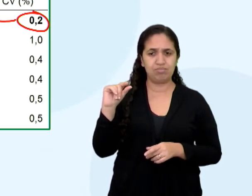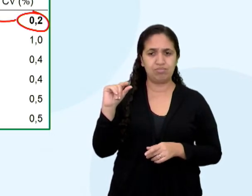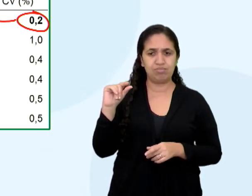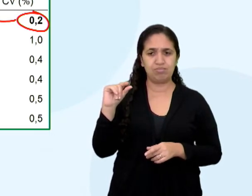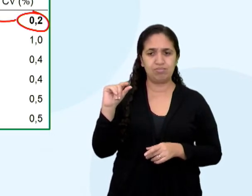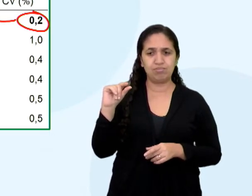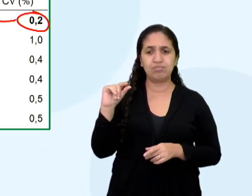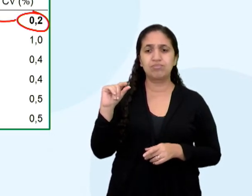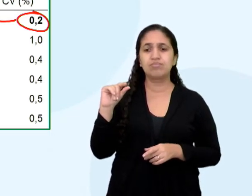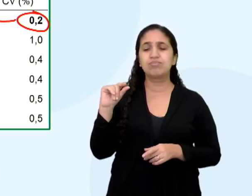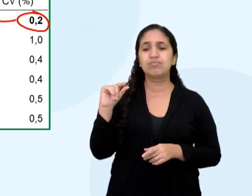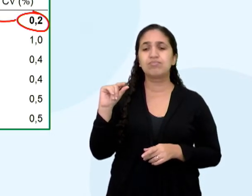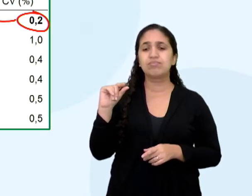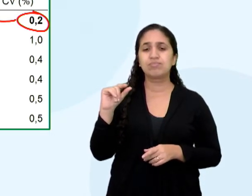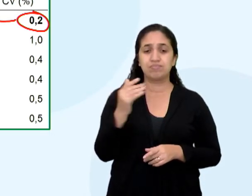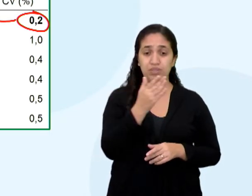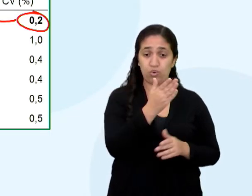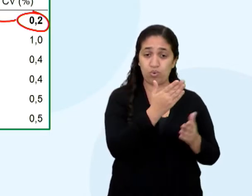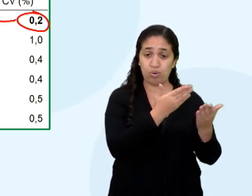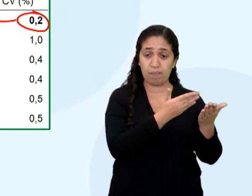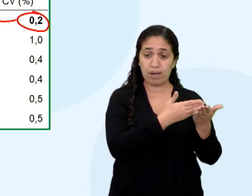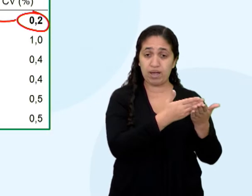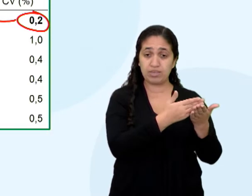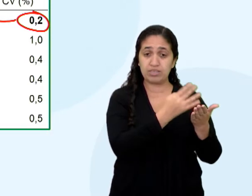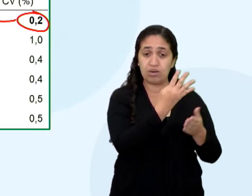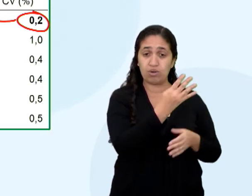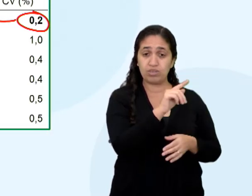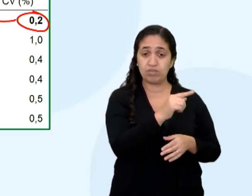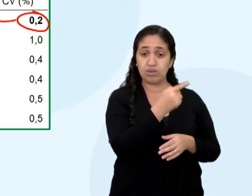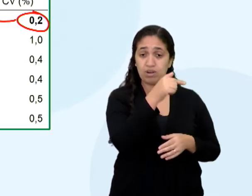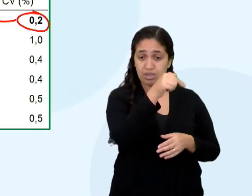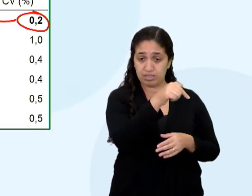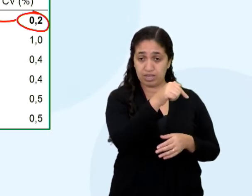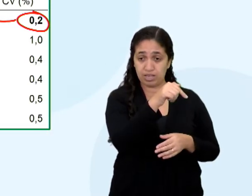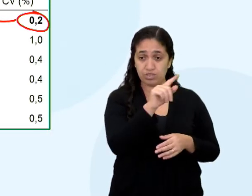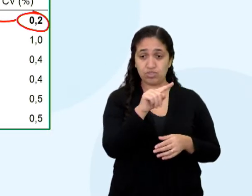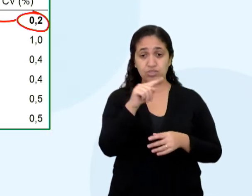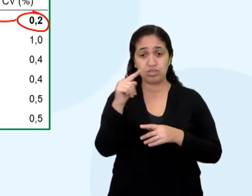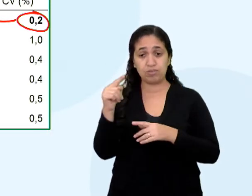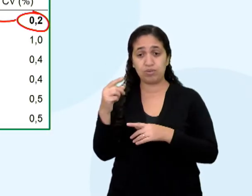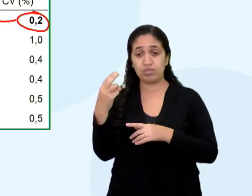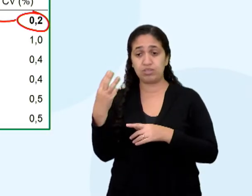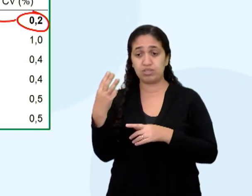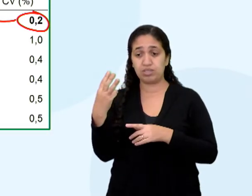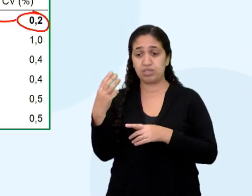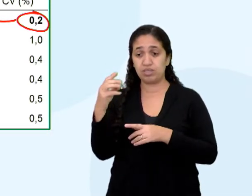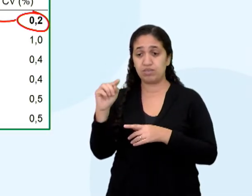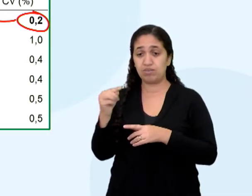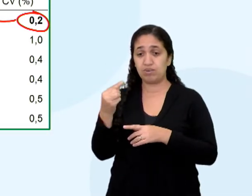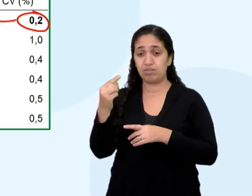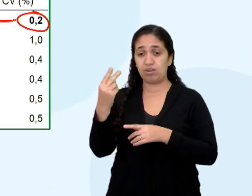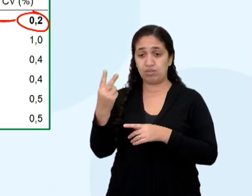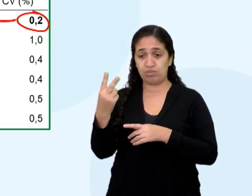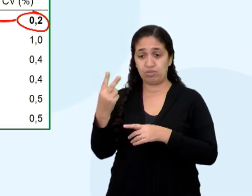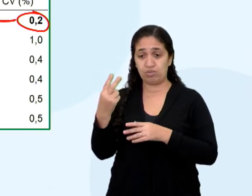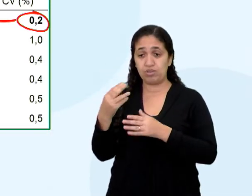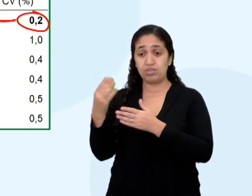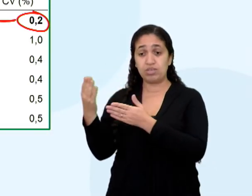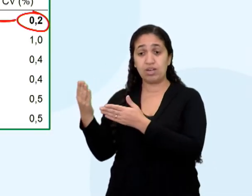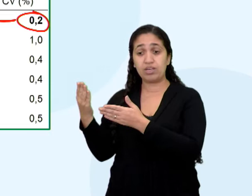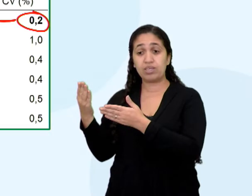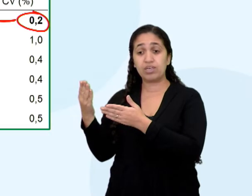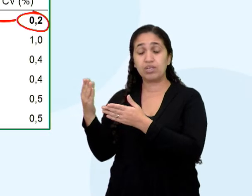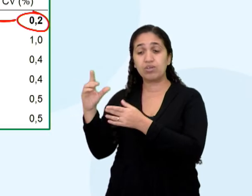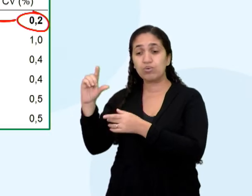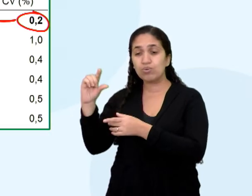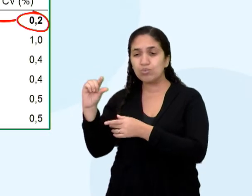variação de 4,7, ó, aqui já foi diminuindo esse coeficiente de variação e aqui a gente chegou a um coeficiente